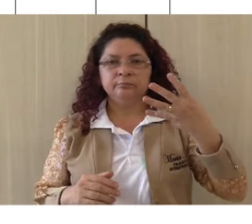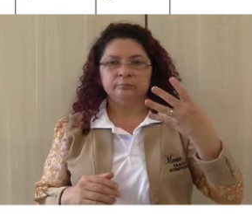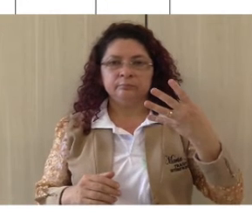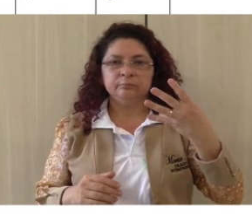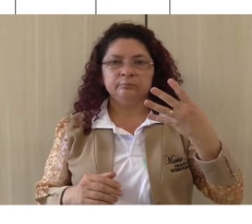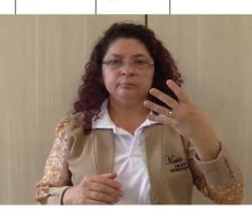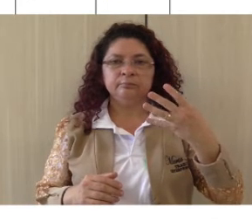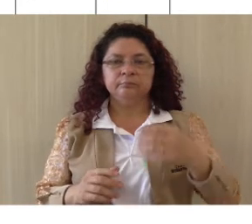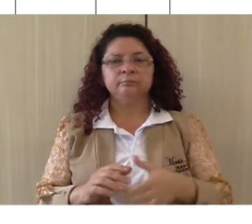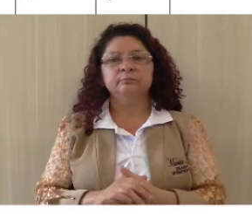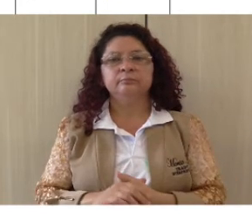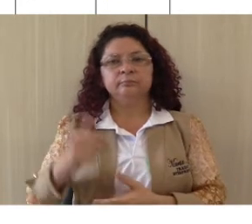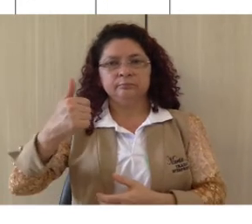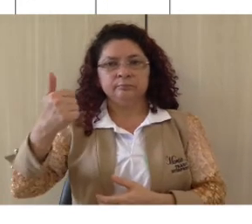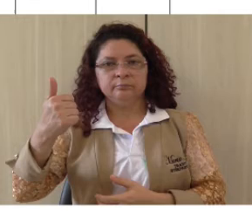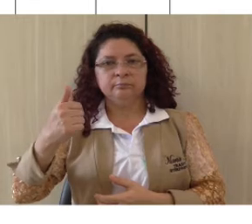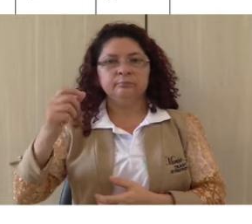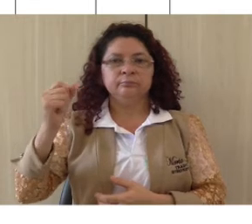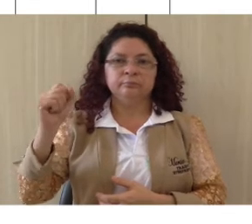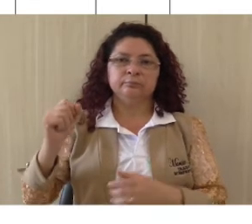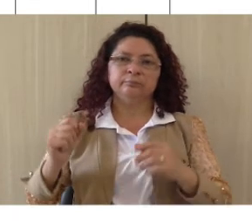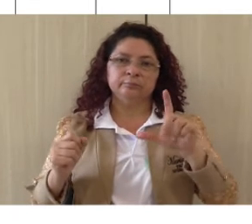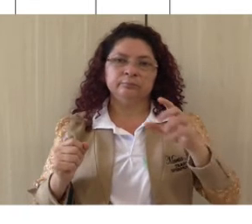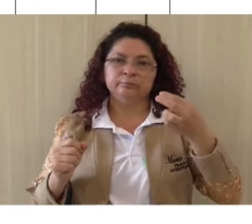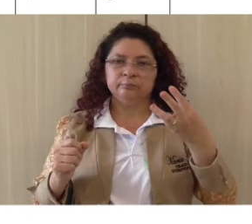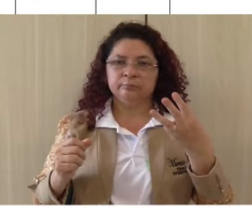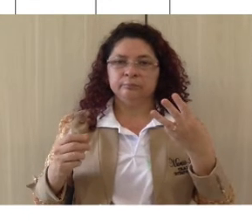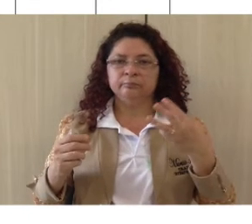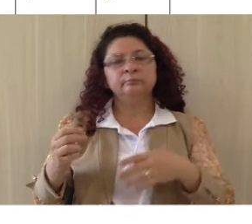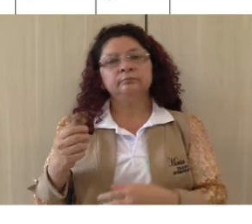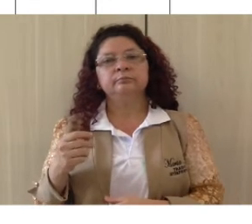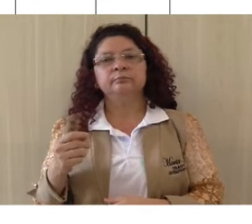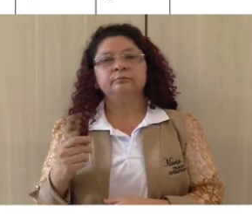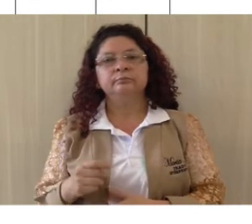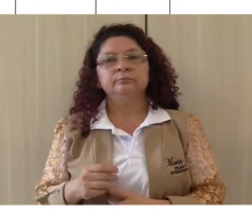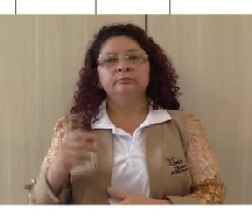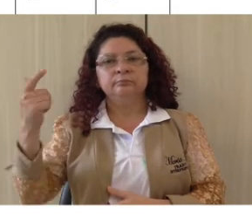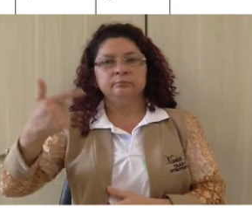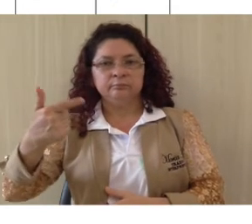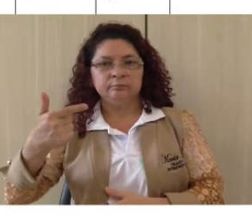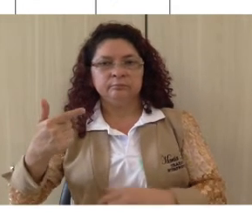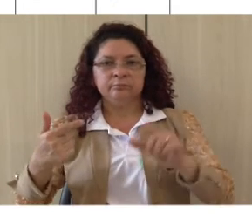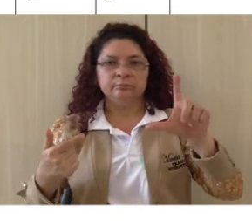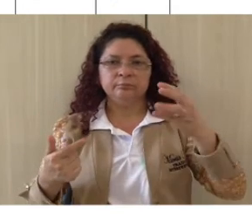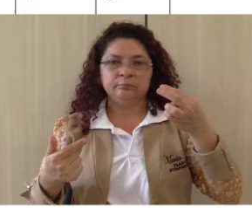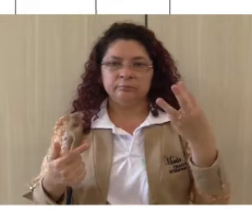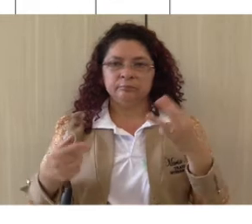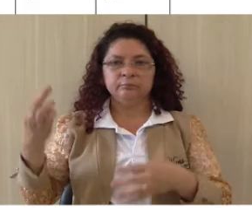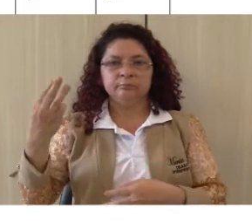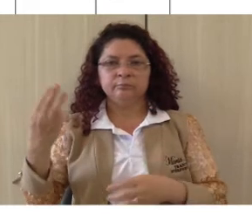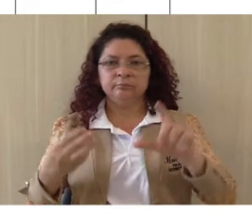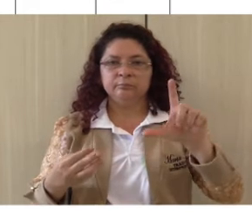L4. Primeiro, L8. Terceiro, L3. Segundo, L3.